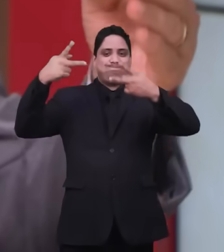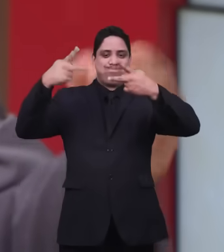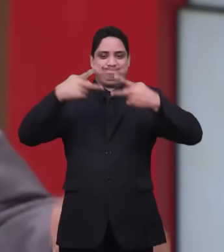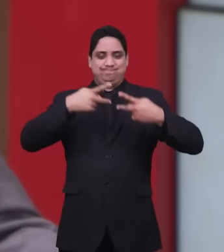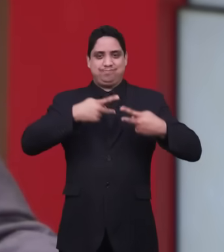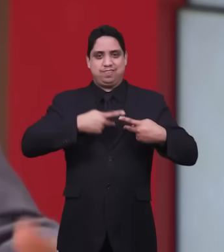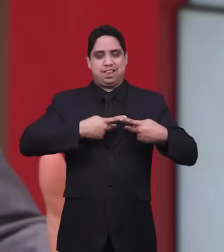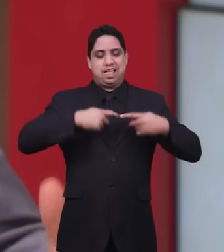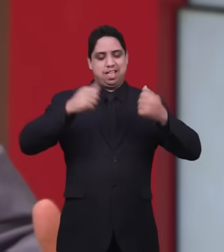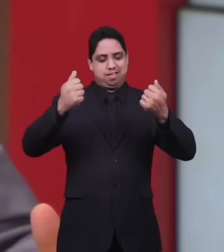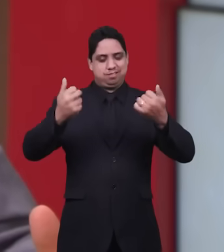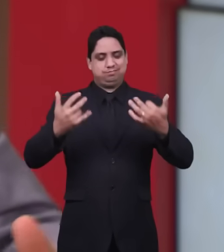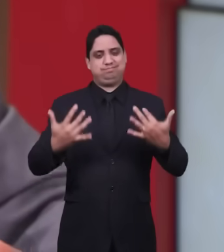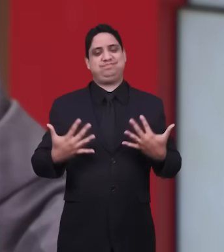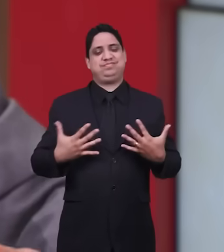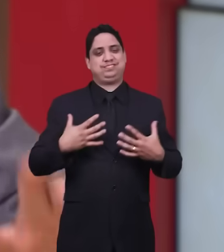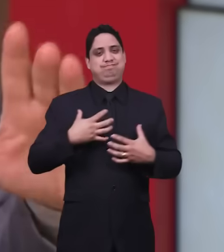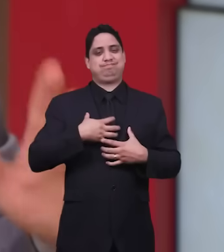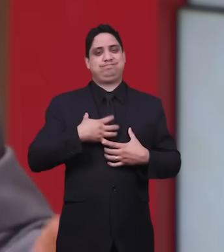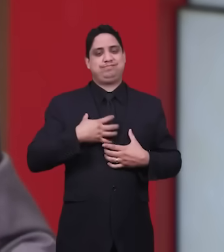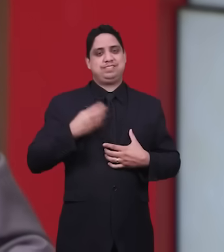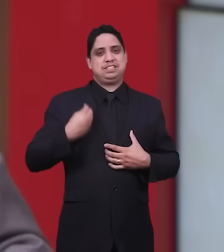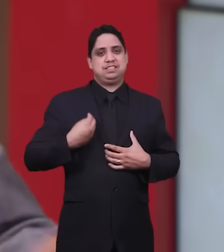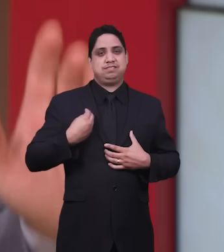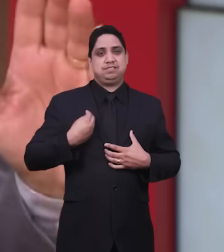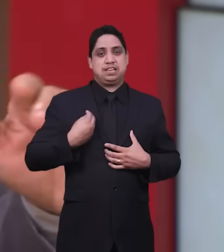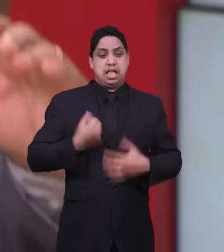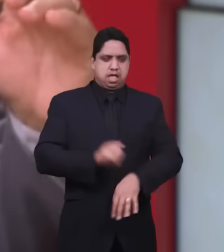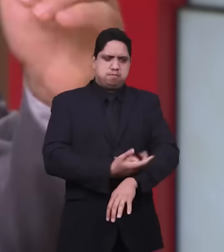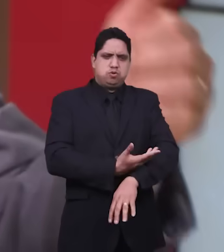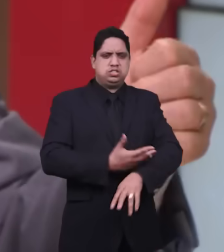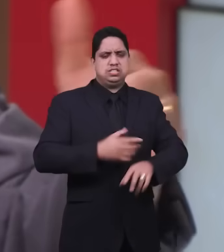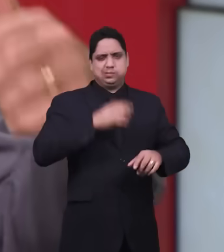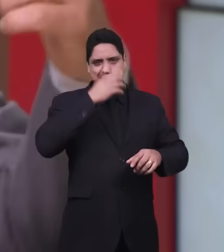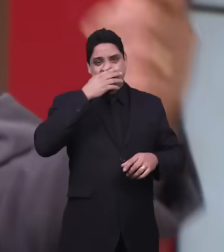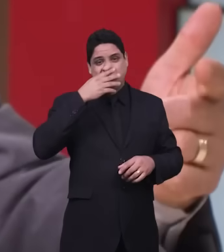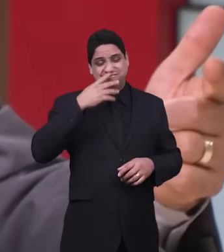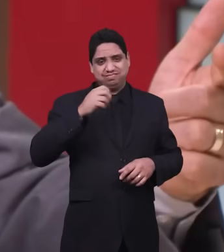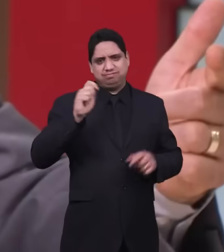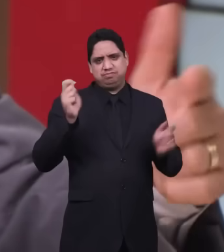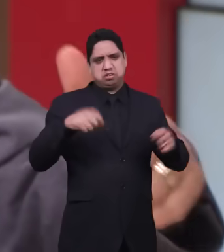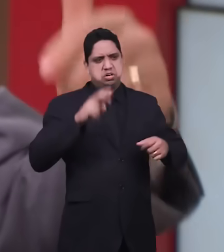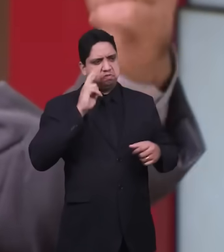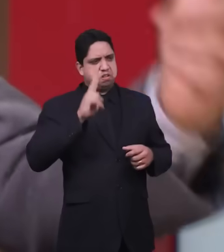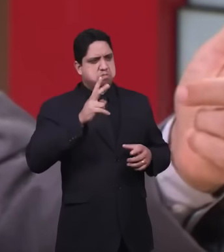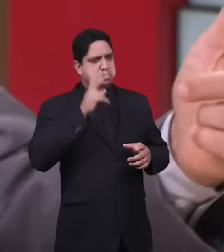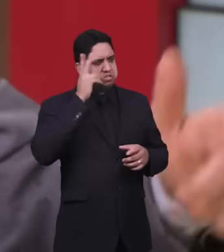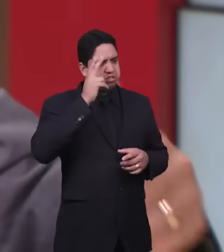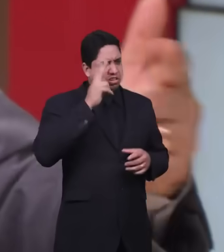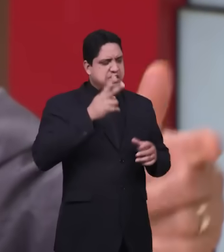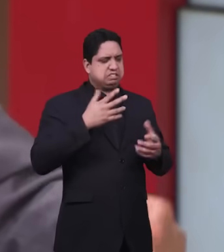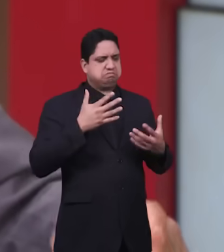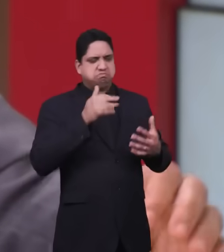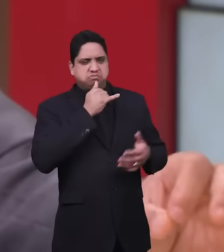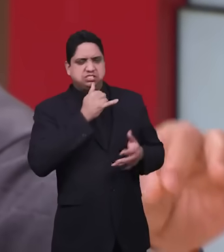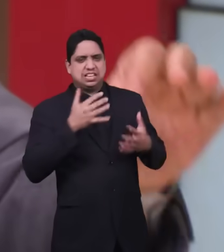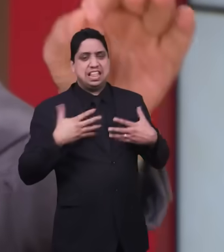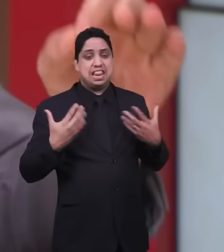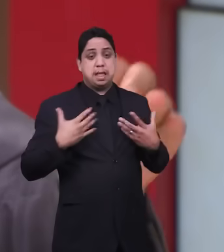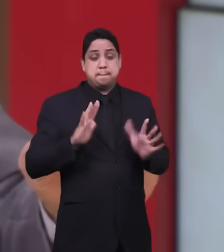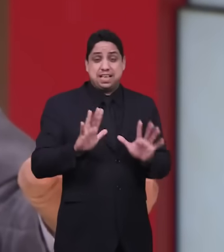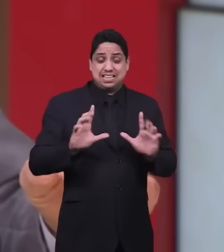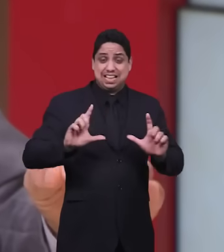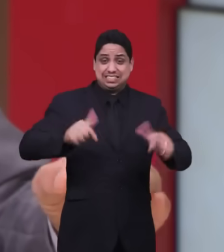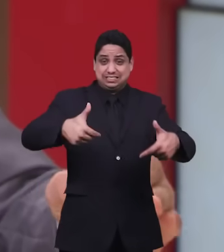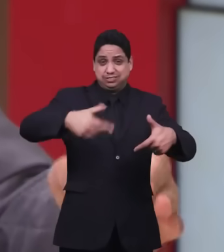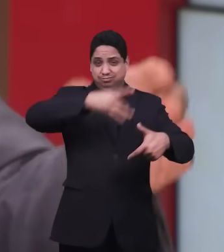visitados, abençoados com a presença do Espírito Santo. Agora, emocionados não. Emoção você pega no teatro, você pega numa história triste, numa história alegre, o que for. Mas a